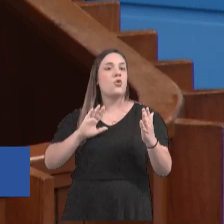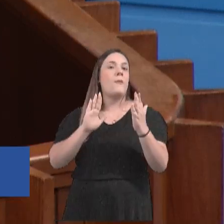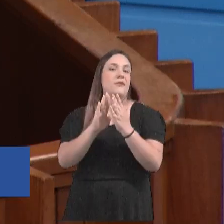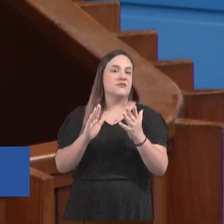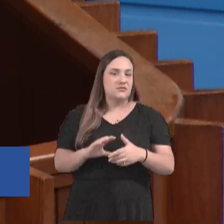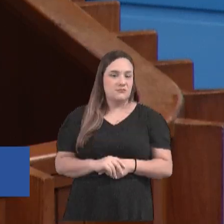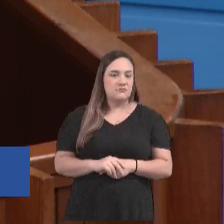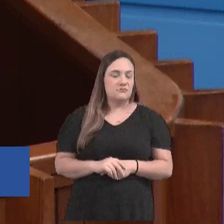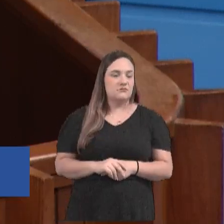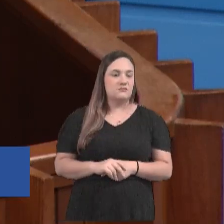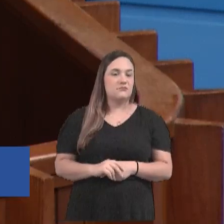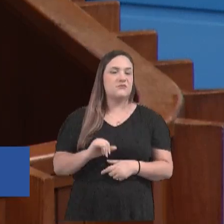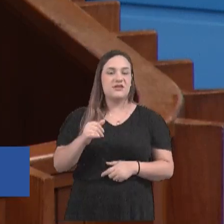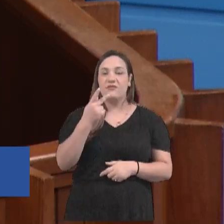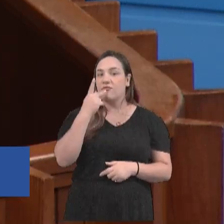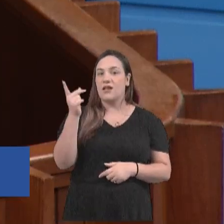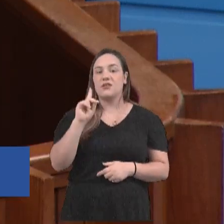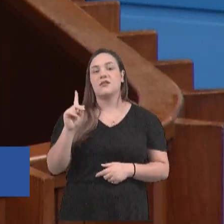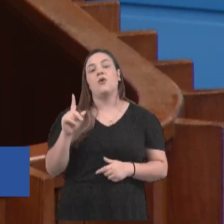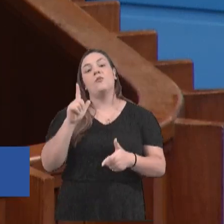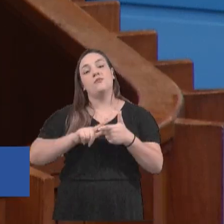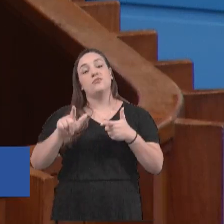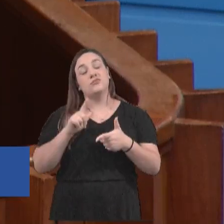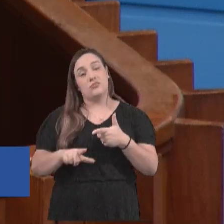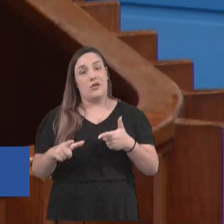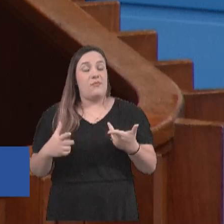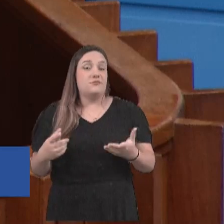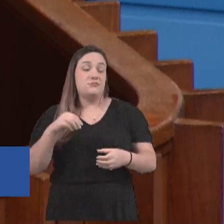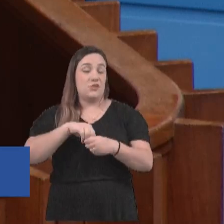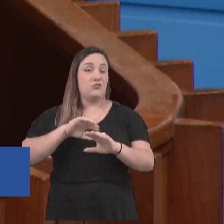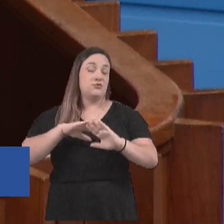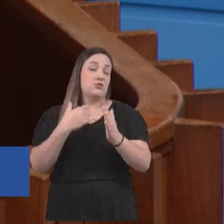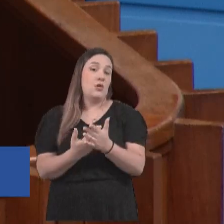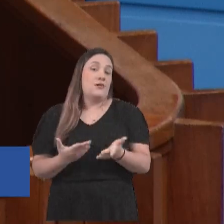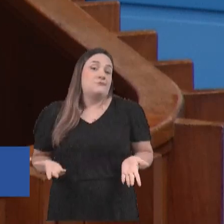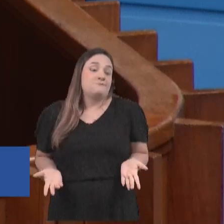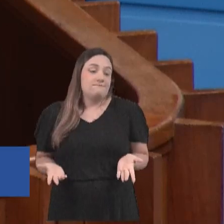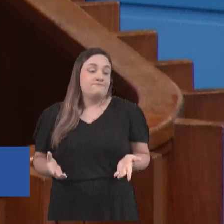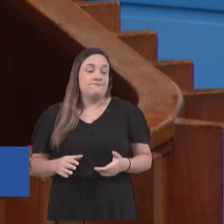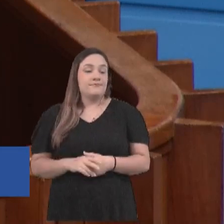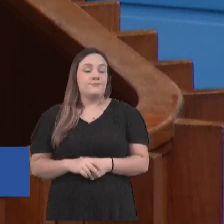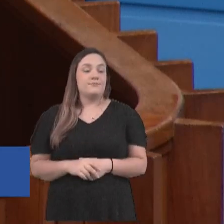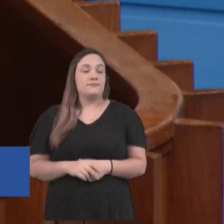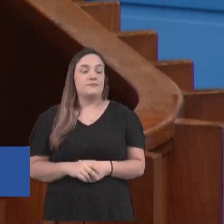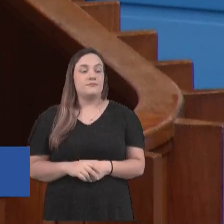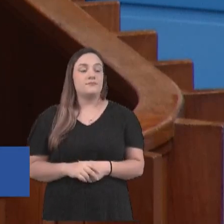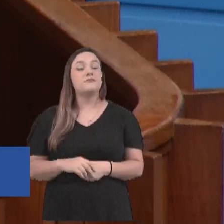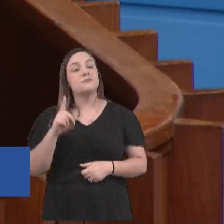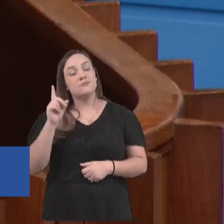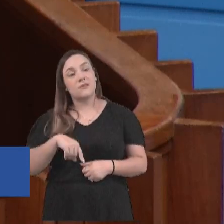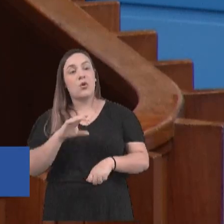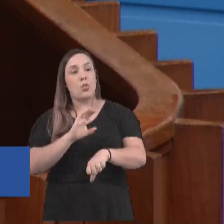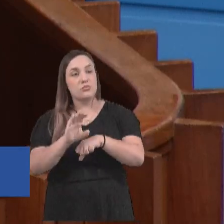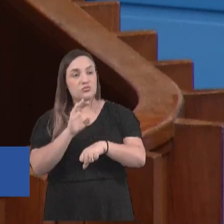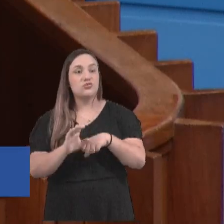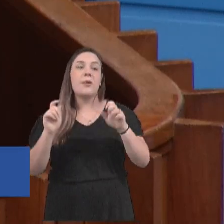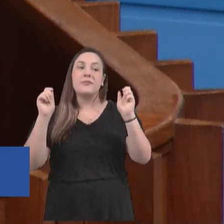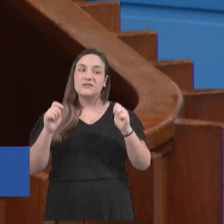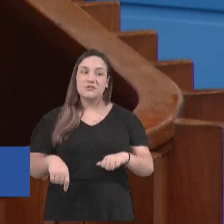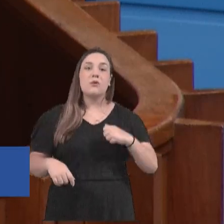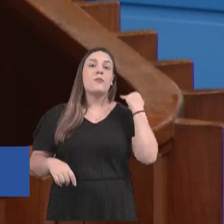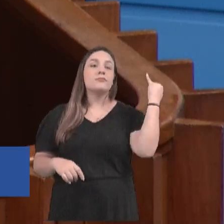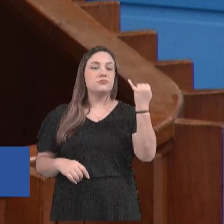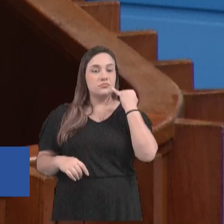fala sobre o problema exatamente onde ele está? Então, a capacitação ela é fundamental